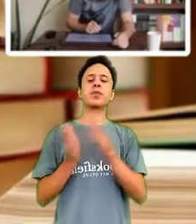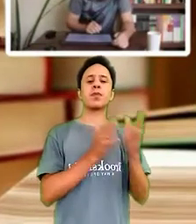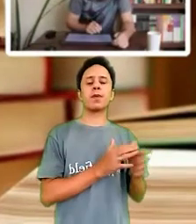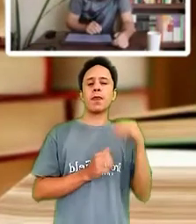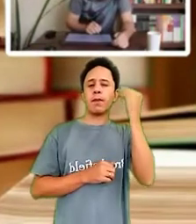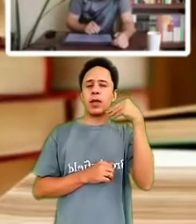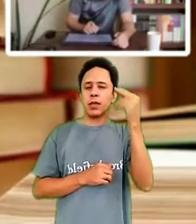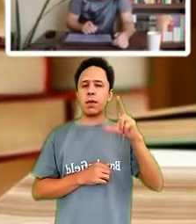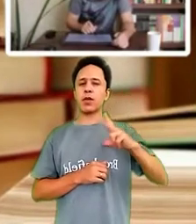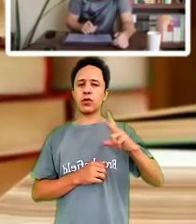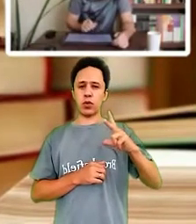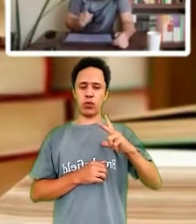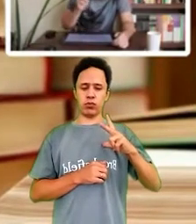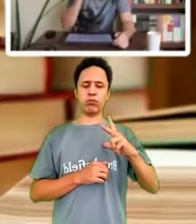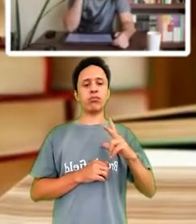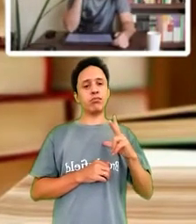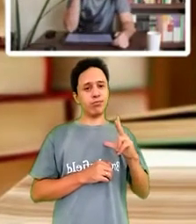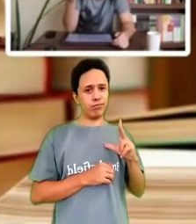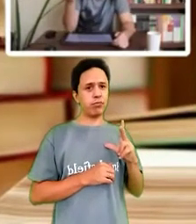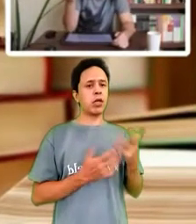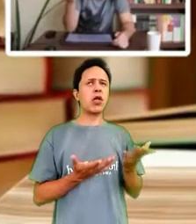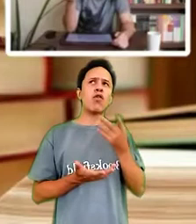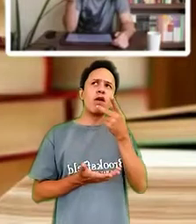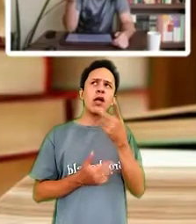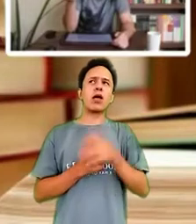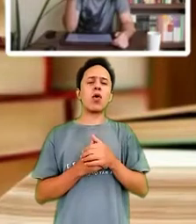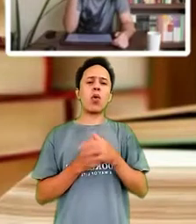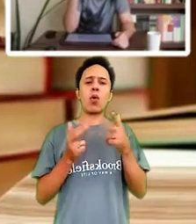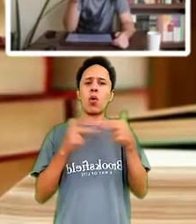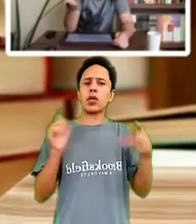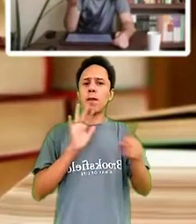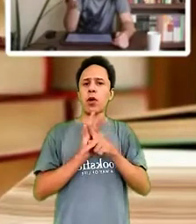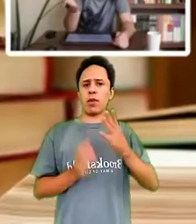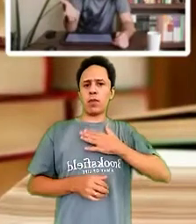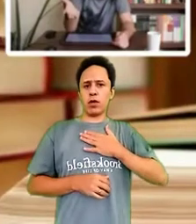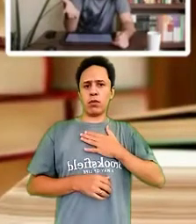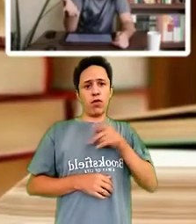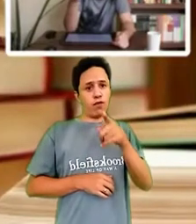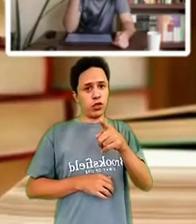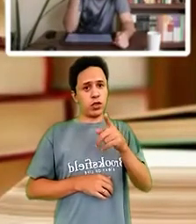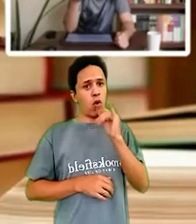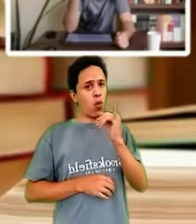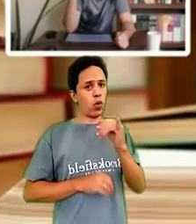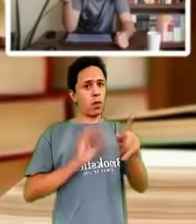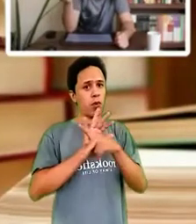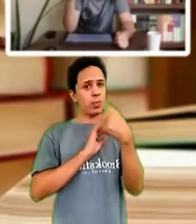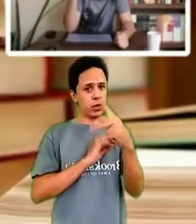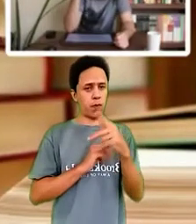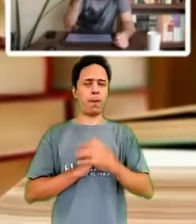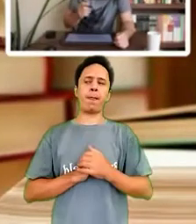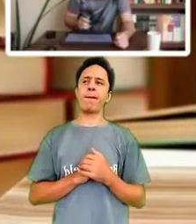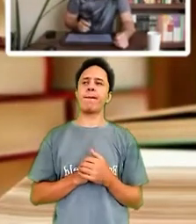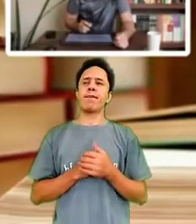Experiências pessoais. Conforme eu falei, Eu estou contando coisas minhas, você vai contar coisas